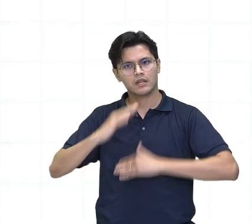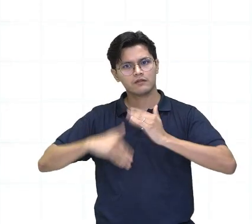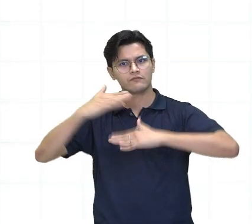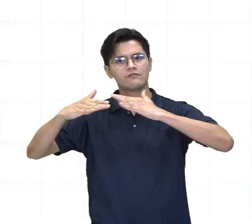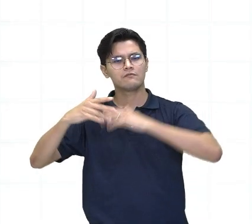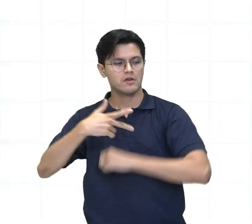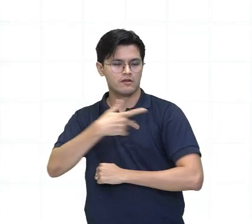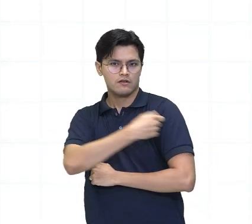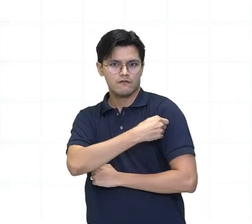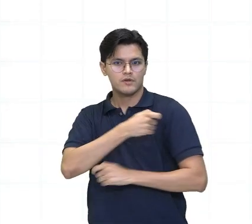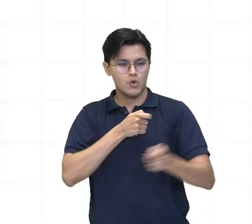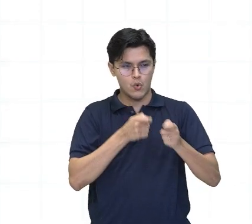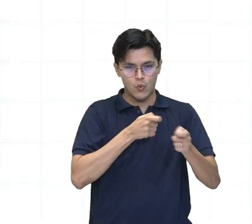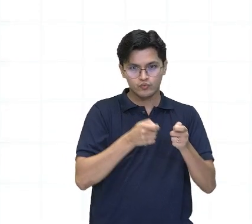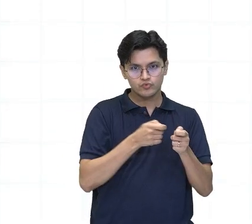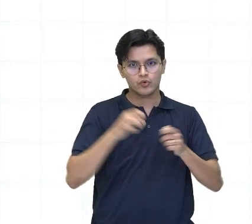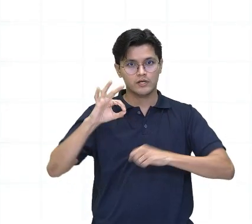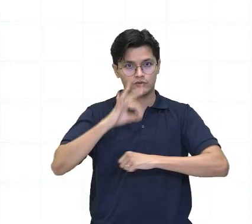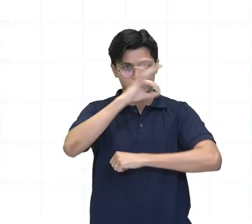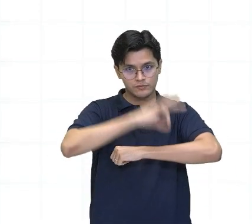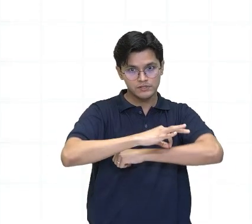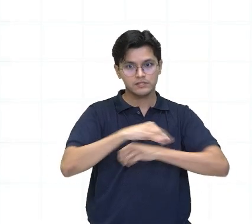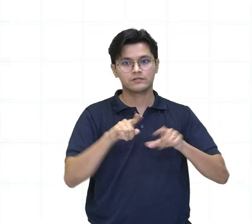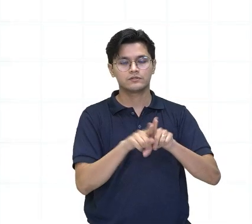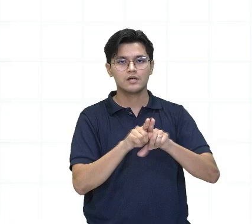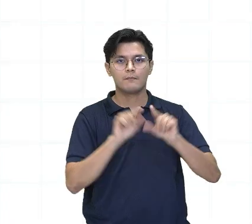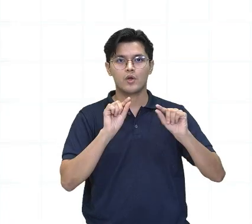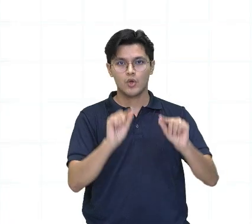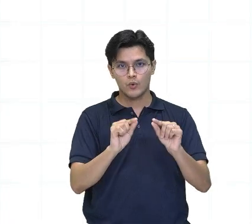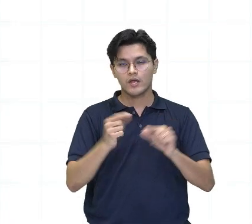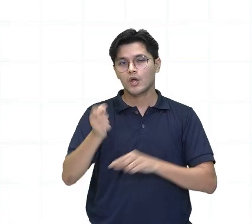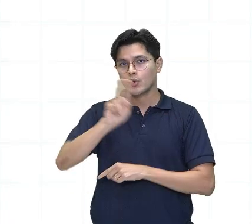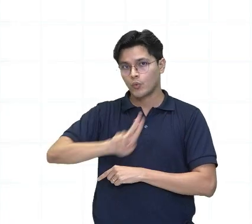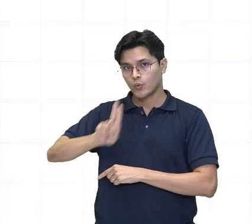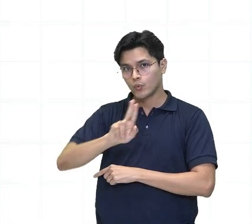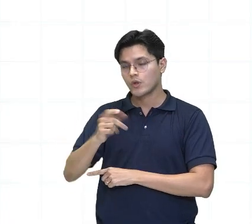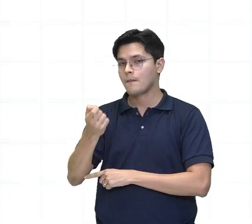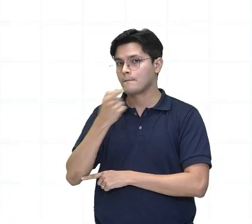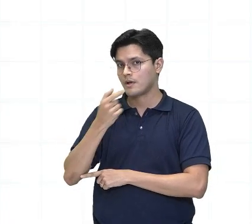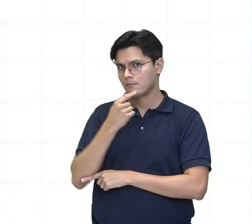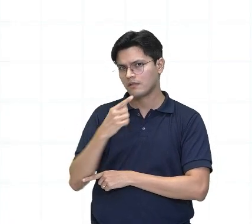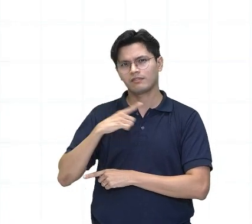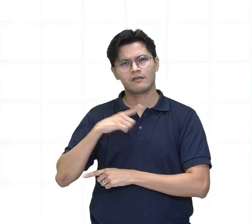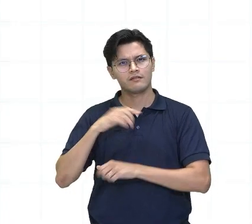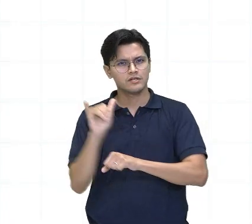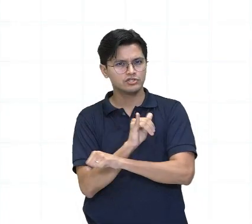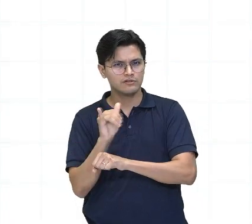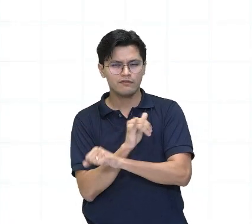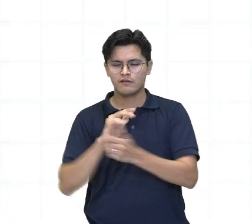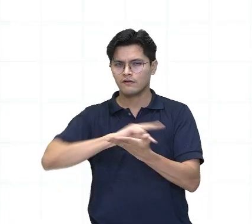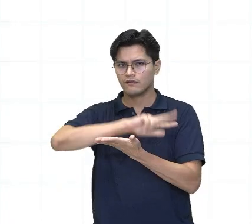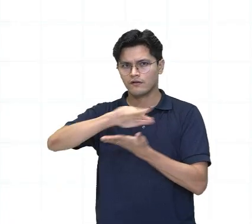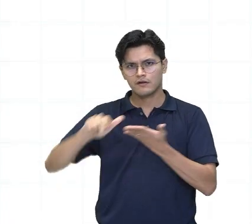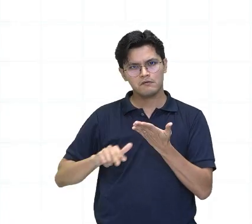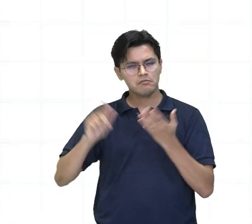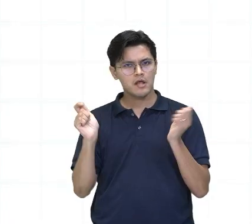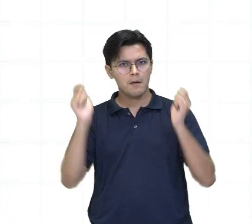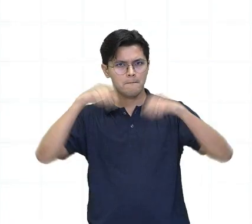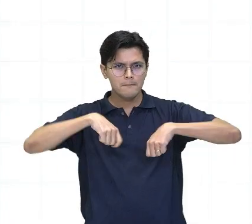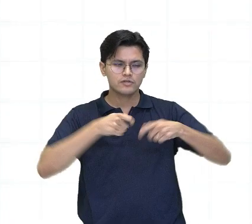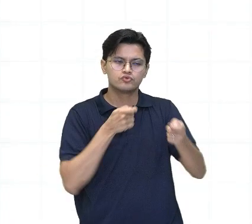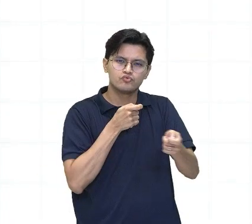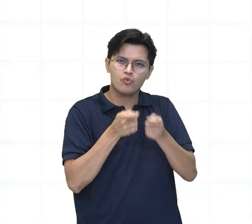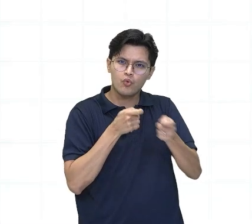do Aedes aegypti e redirecionamento de fármacos, entre outras estratégias, são eficazes no